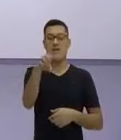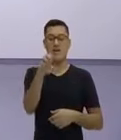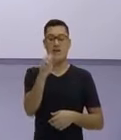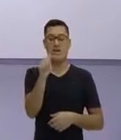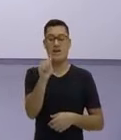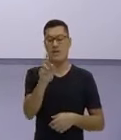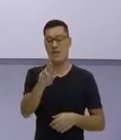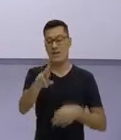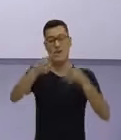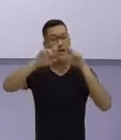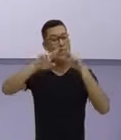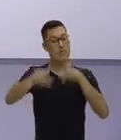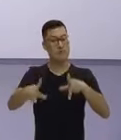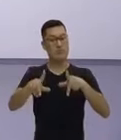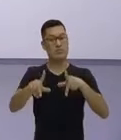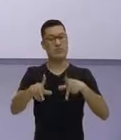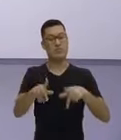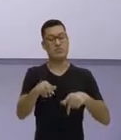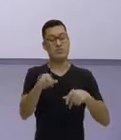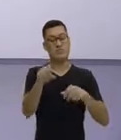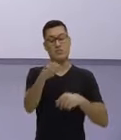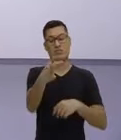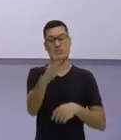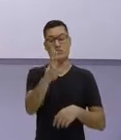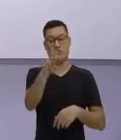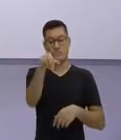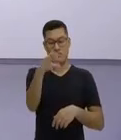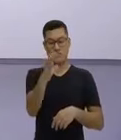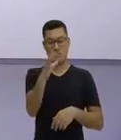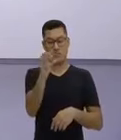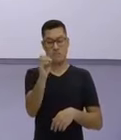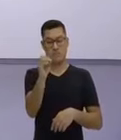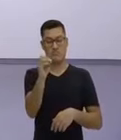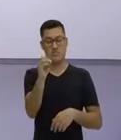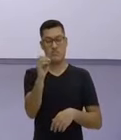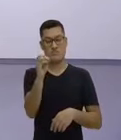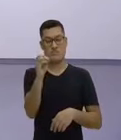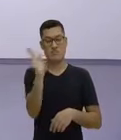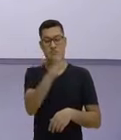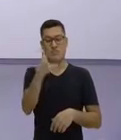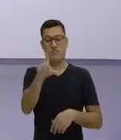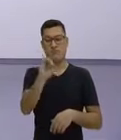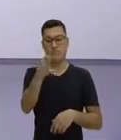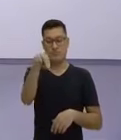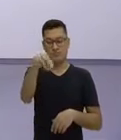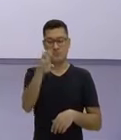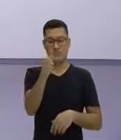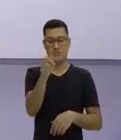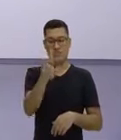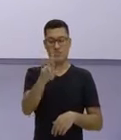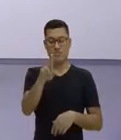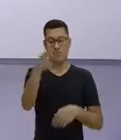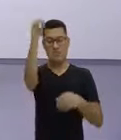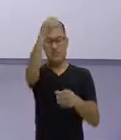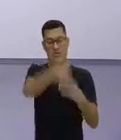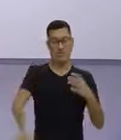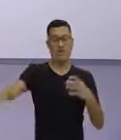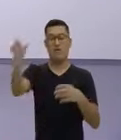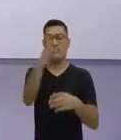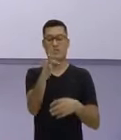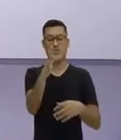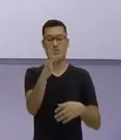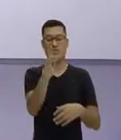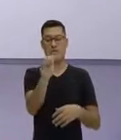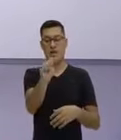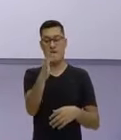claro, a função linear, ela é uma função afim também, ela está dentro, não é que sejam duas funções diferentes, tá? Pensa assim, eu tenho a